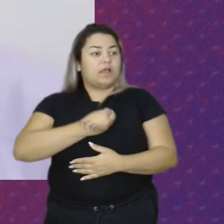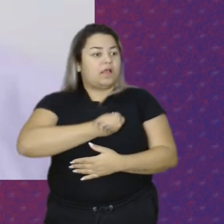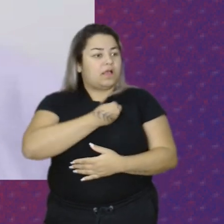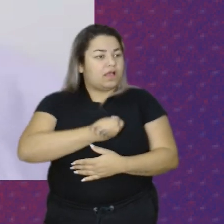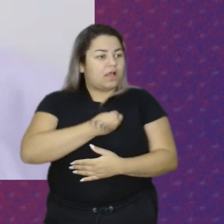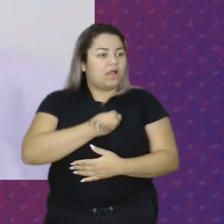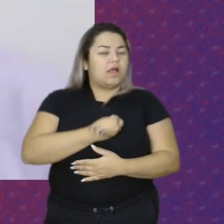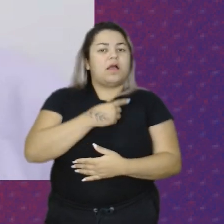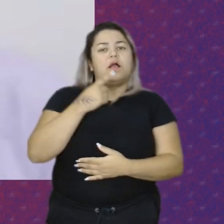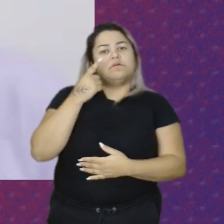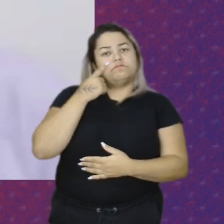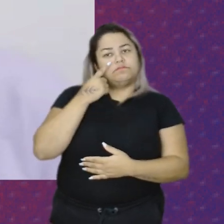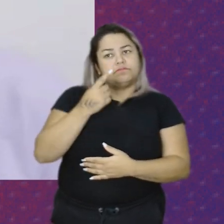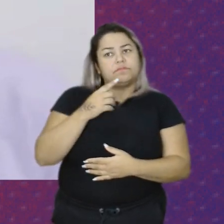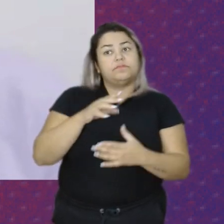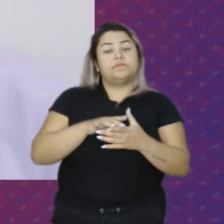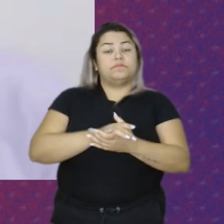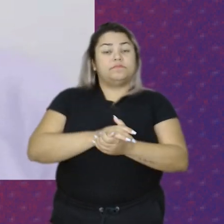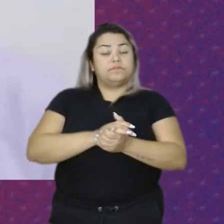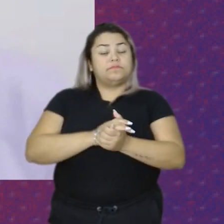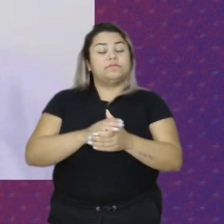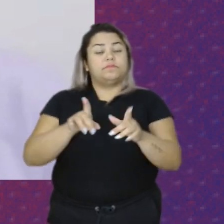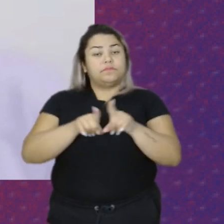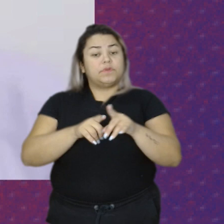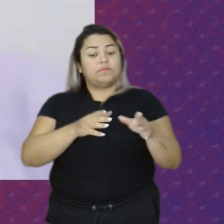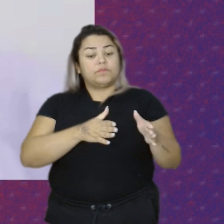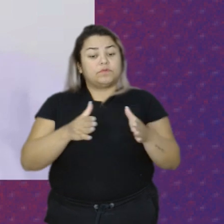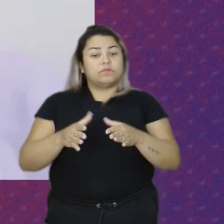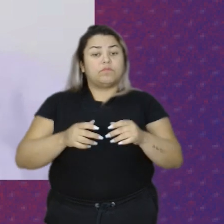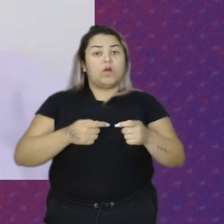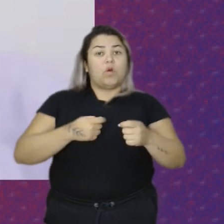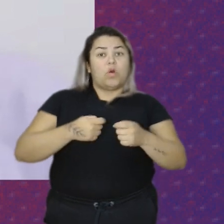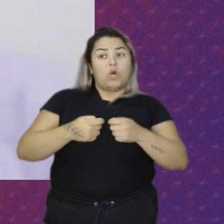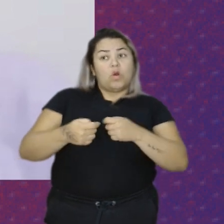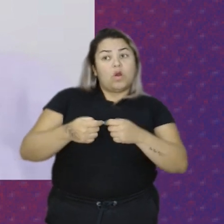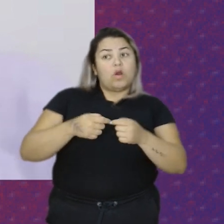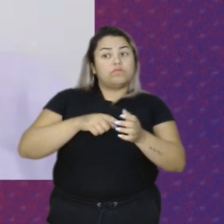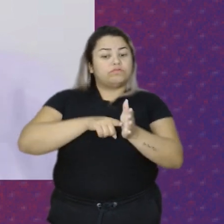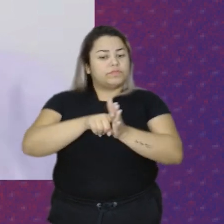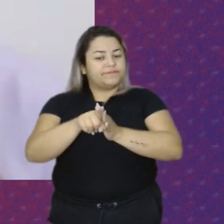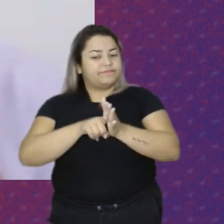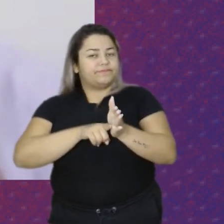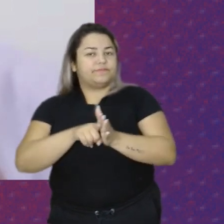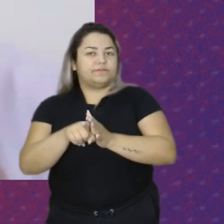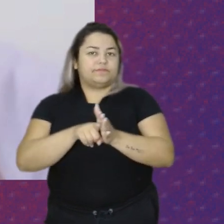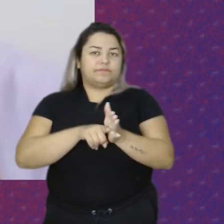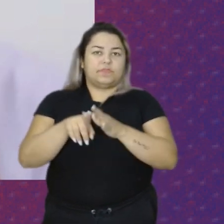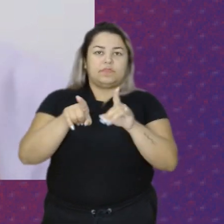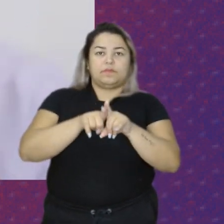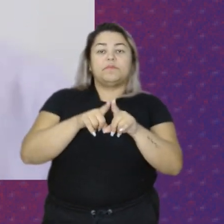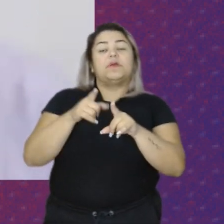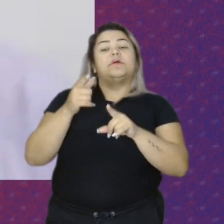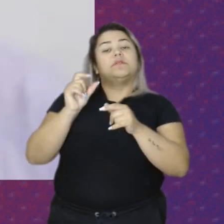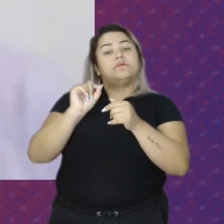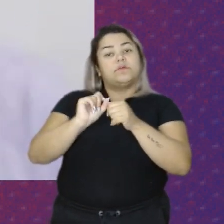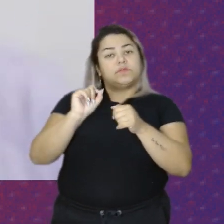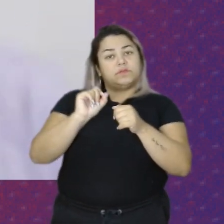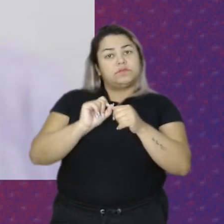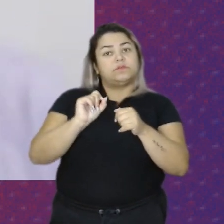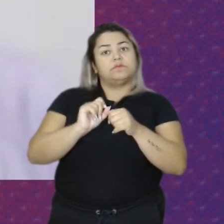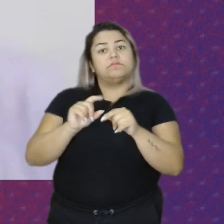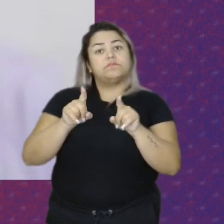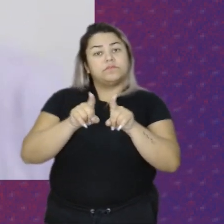alertas, atentas, para o processo também de monitoramento e fiscalização para a realização